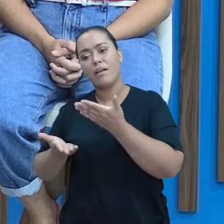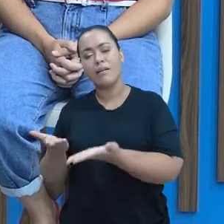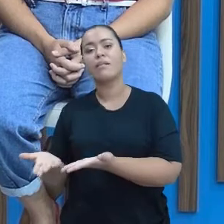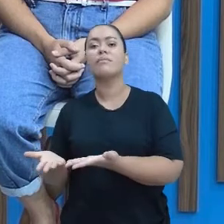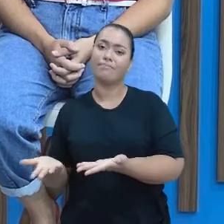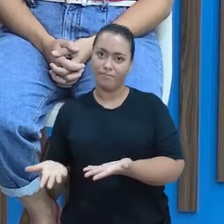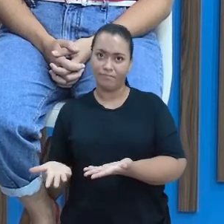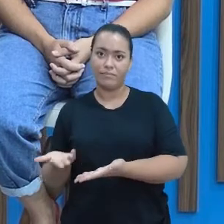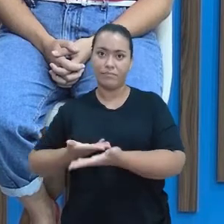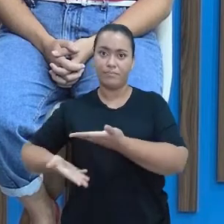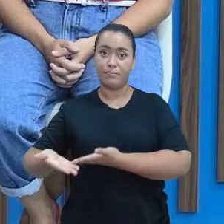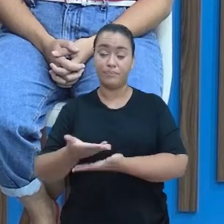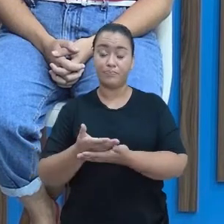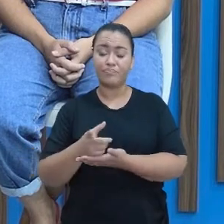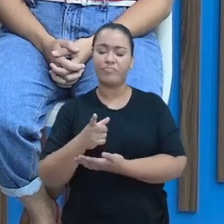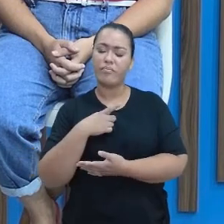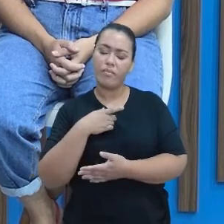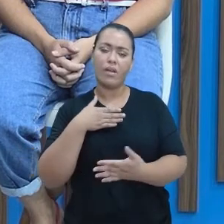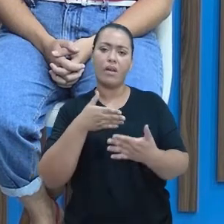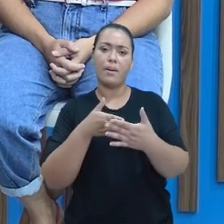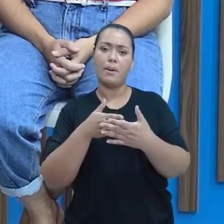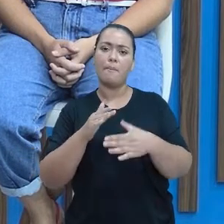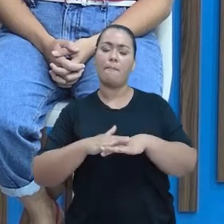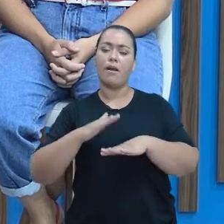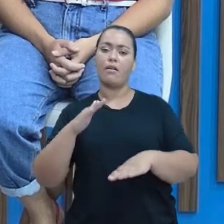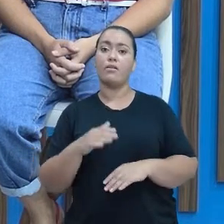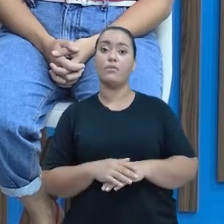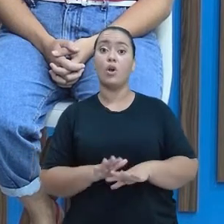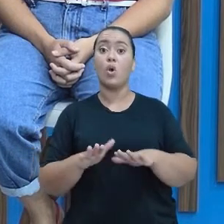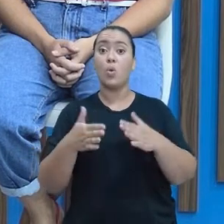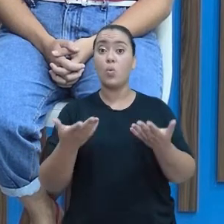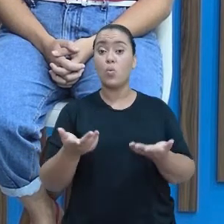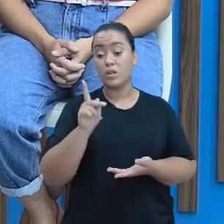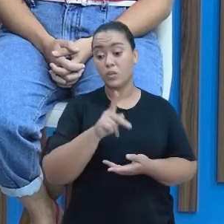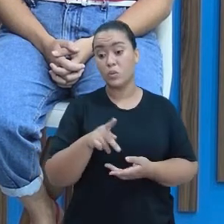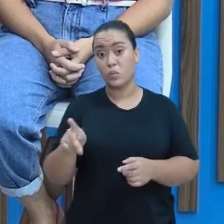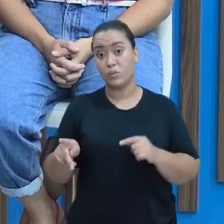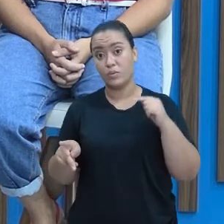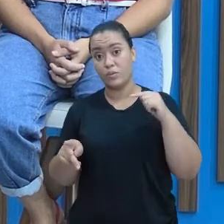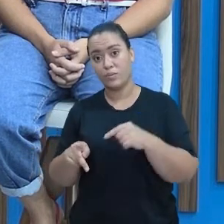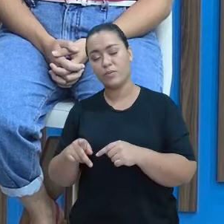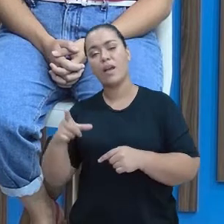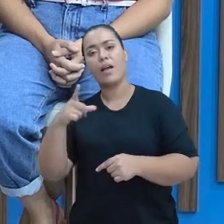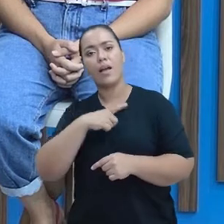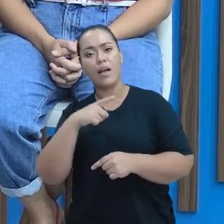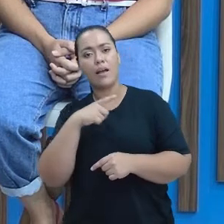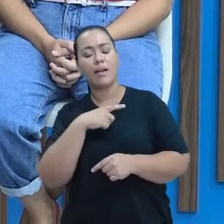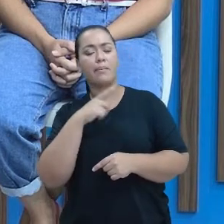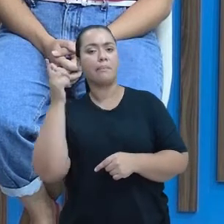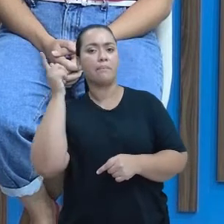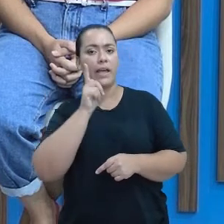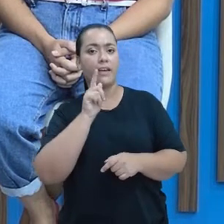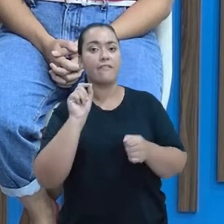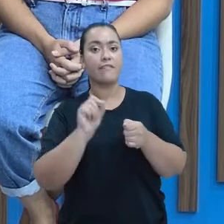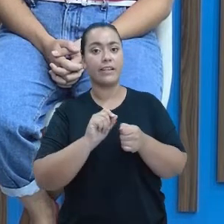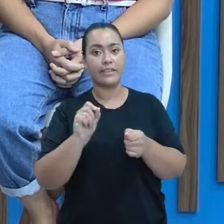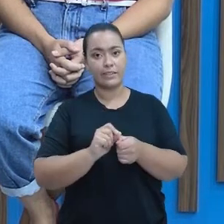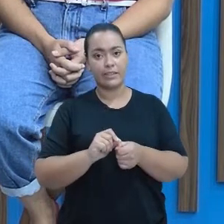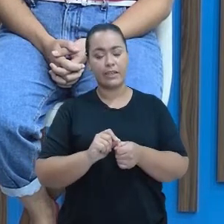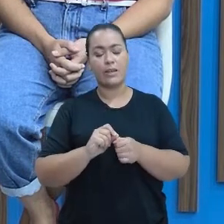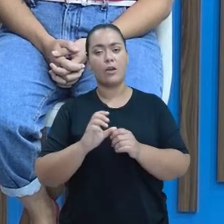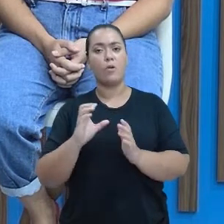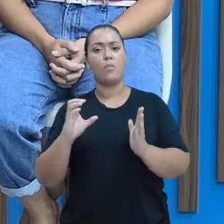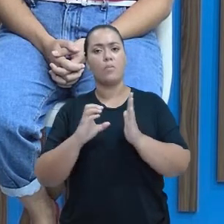Então, as dificuldades maiores são essas. Quando o professor ele consegue fazer um